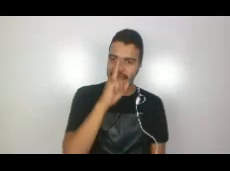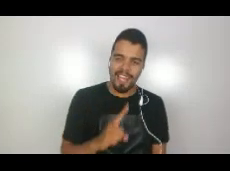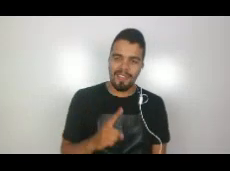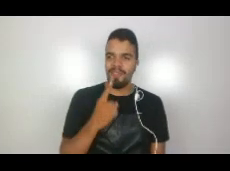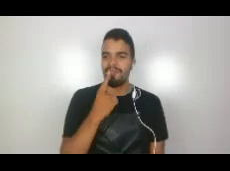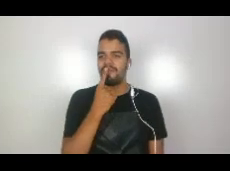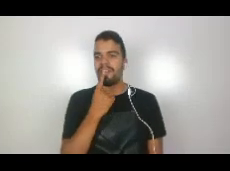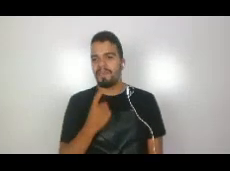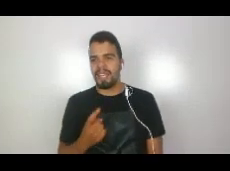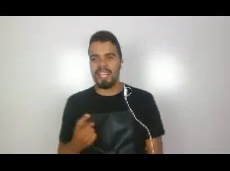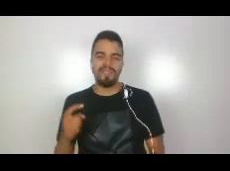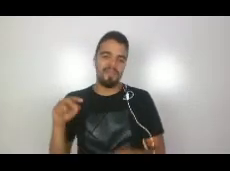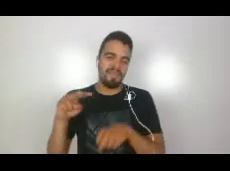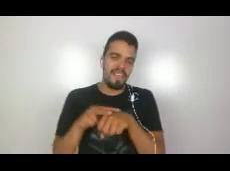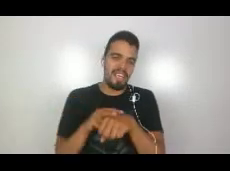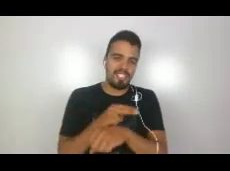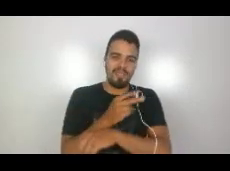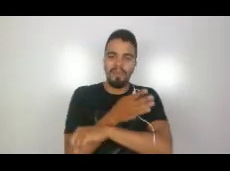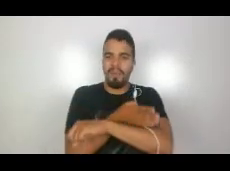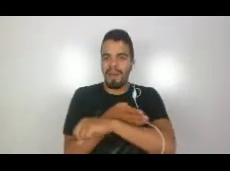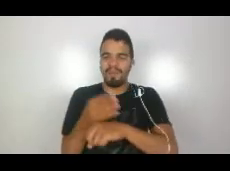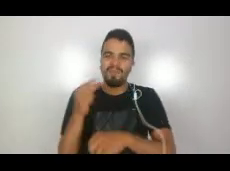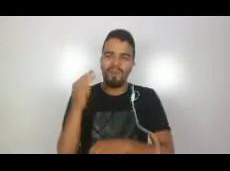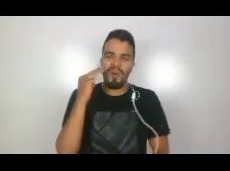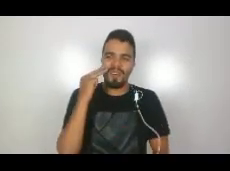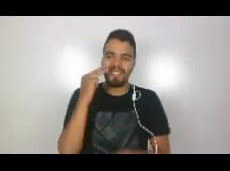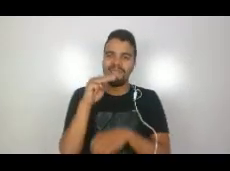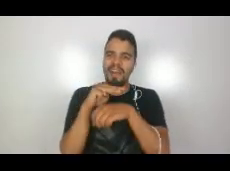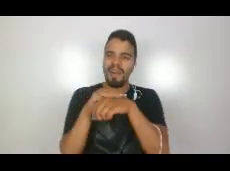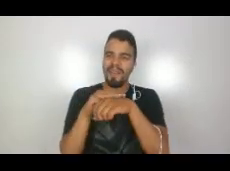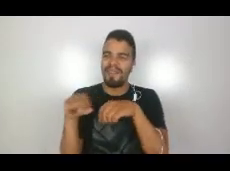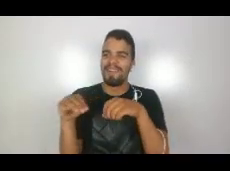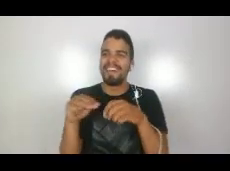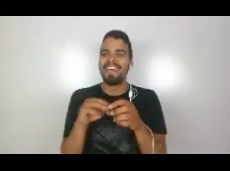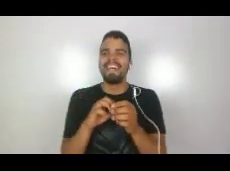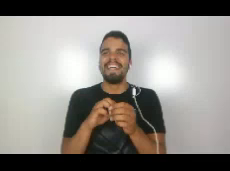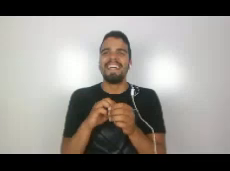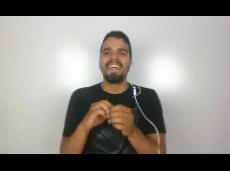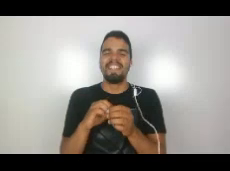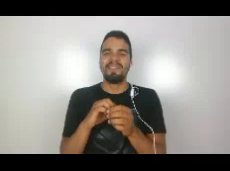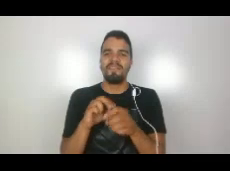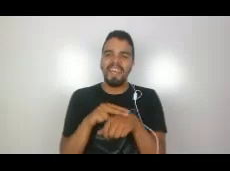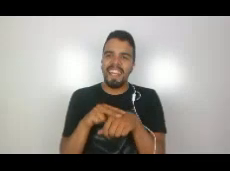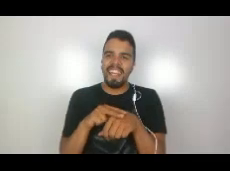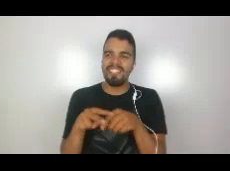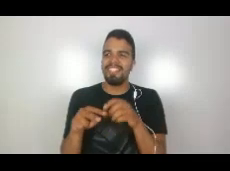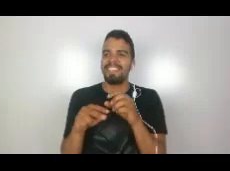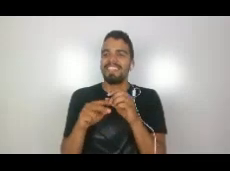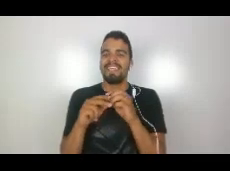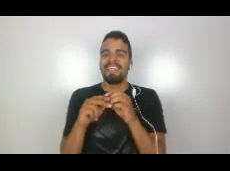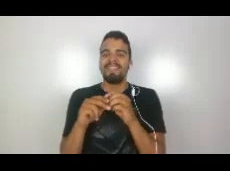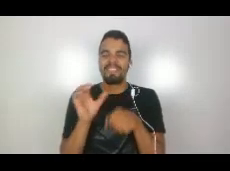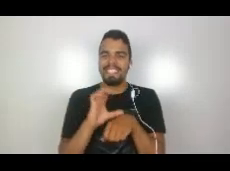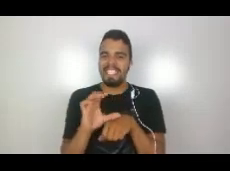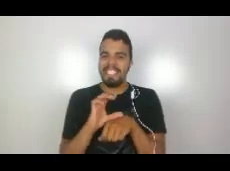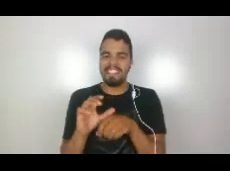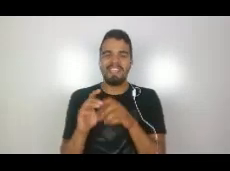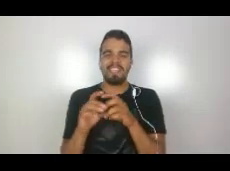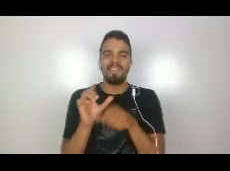do amarelo, do vermelho, do verde, do branco, do rosa, do marrom, do verde,